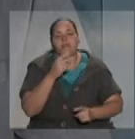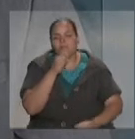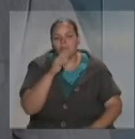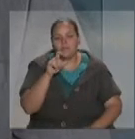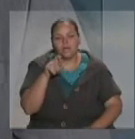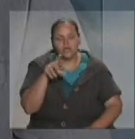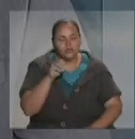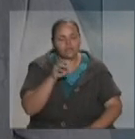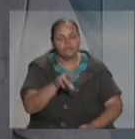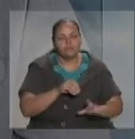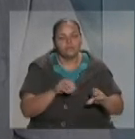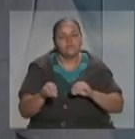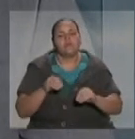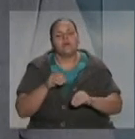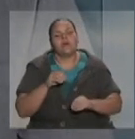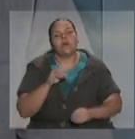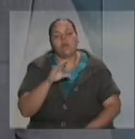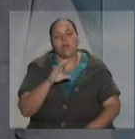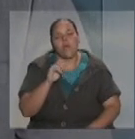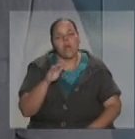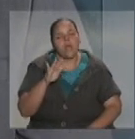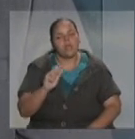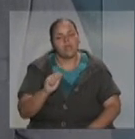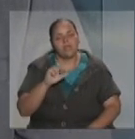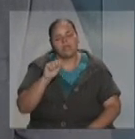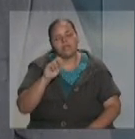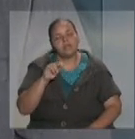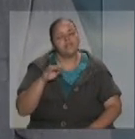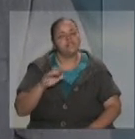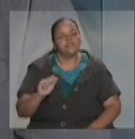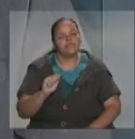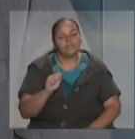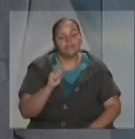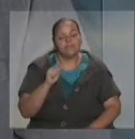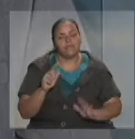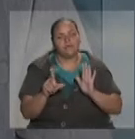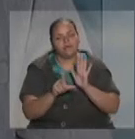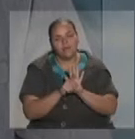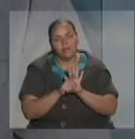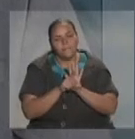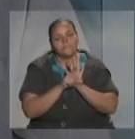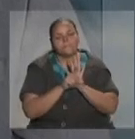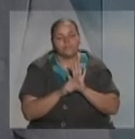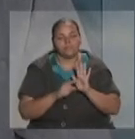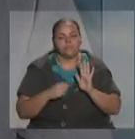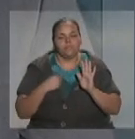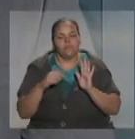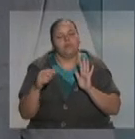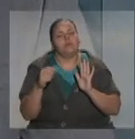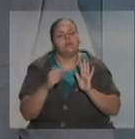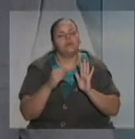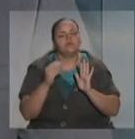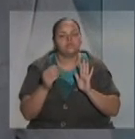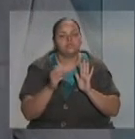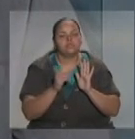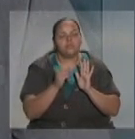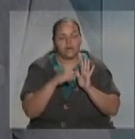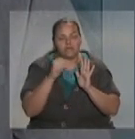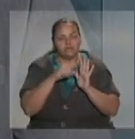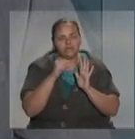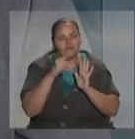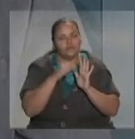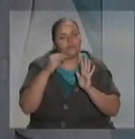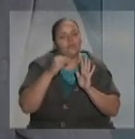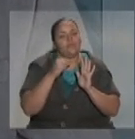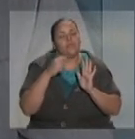muita facilidade. Nas licitações públicas, desde 2010, foi incluído por lei, no artigo 3º caput da